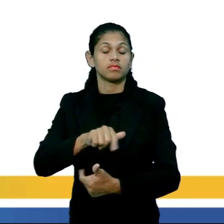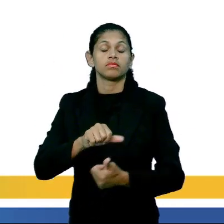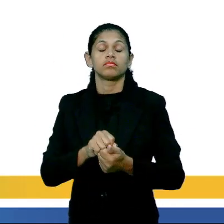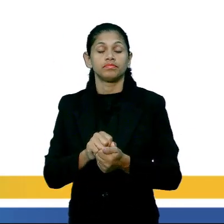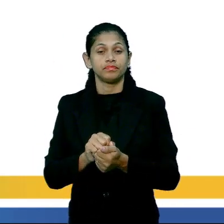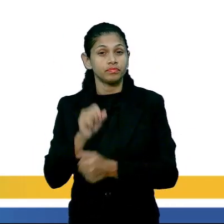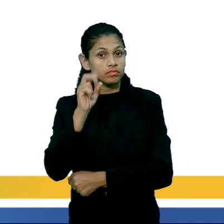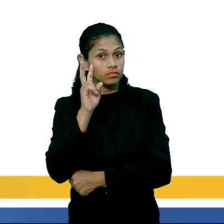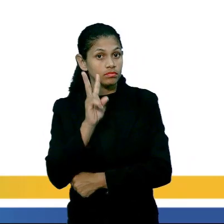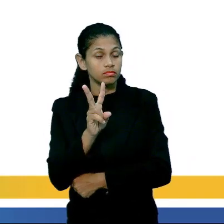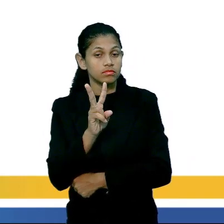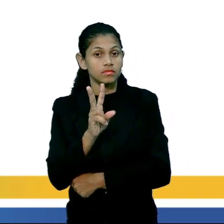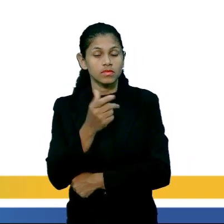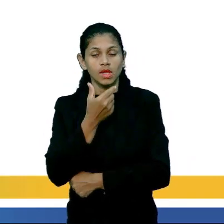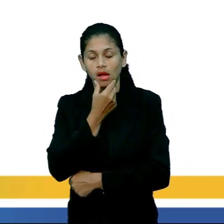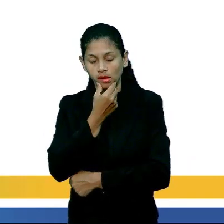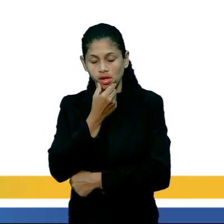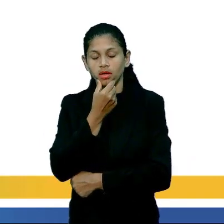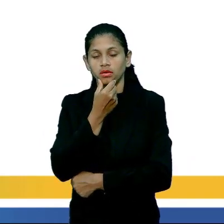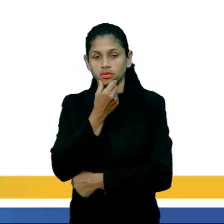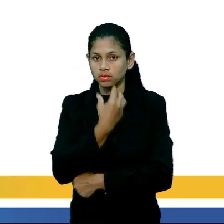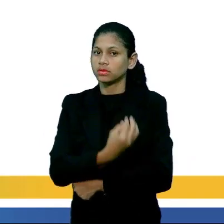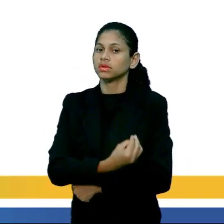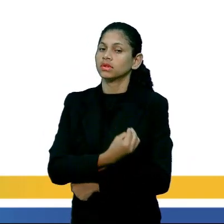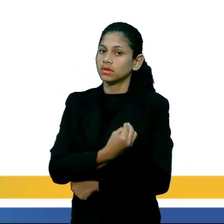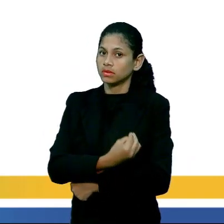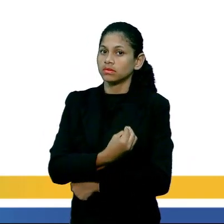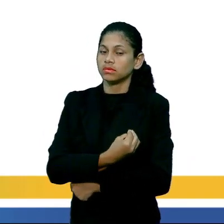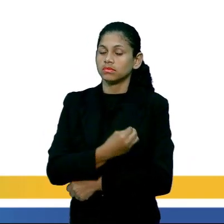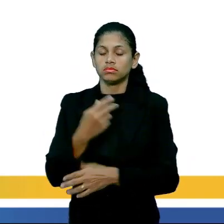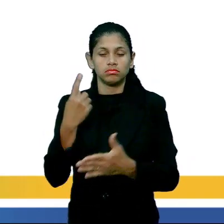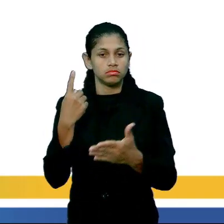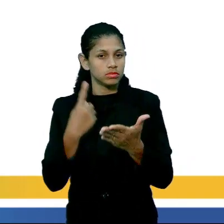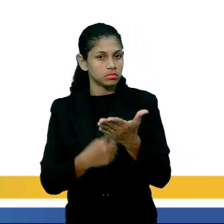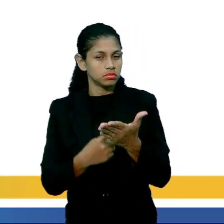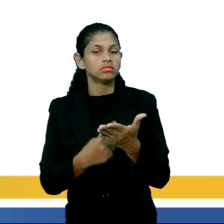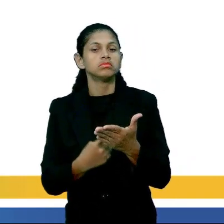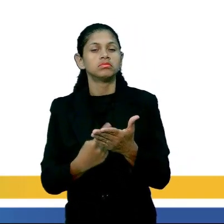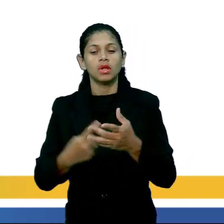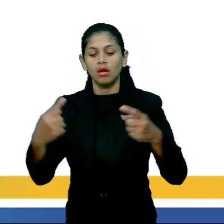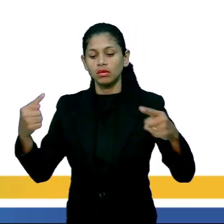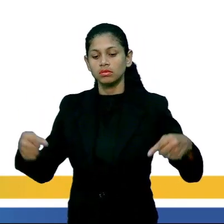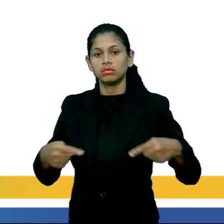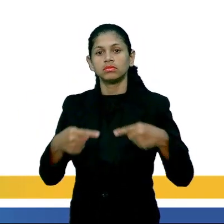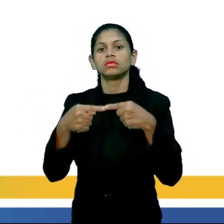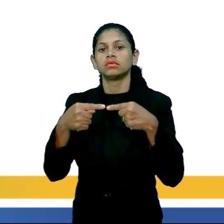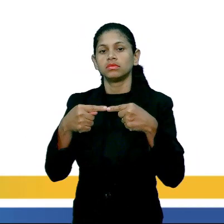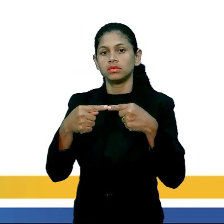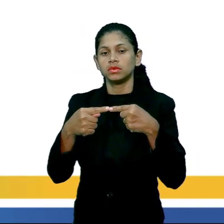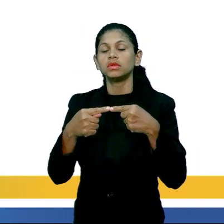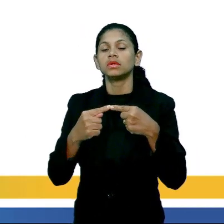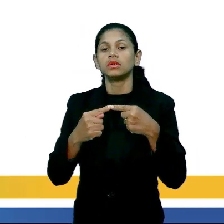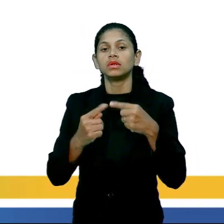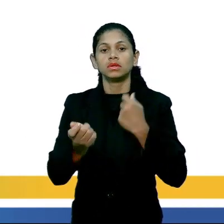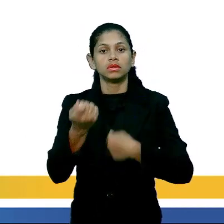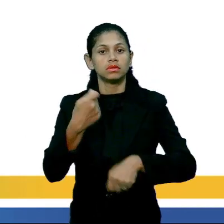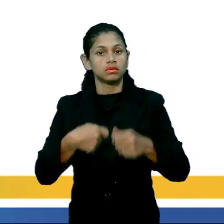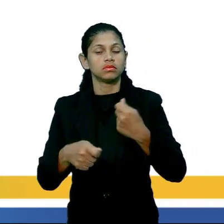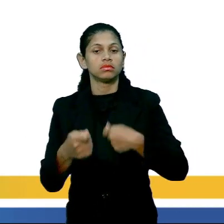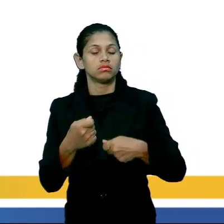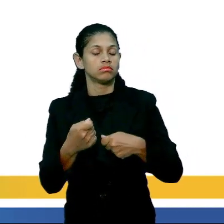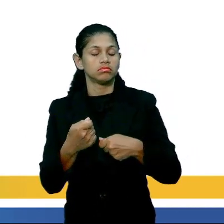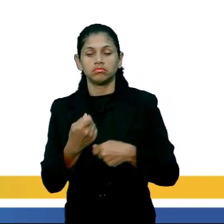Vocês veem ali que o inglês ele está interligado, as questões comerciais também estão interligadas, então não há